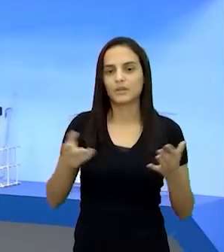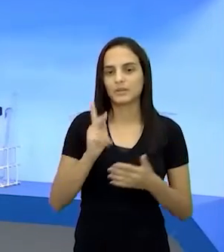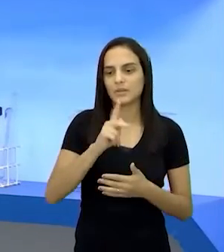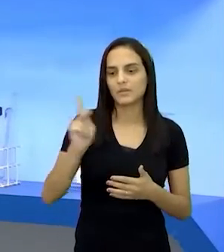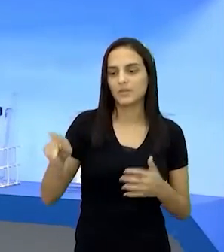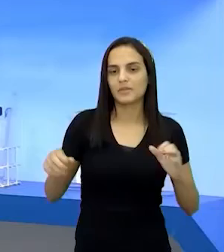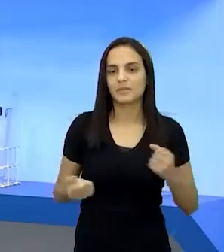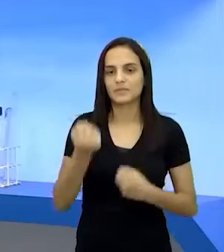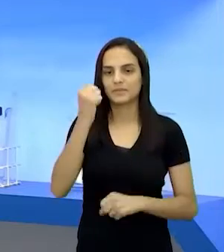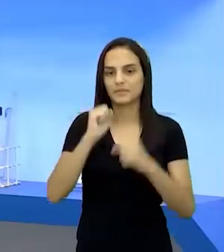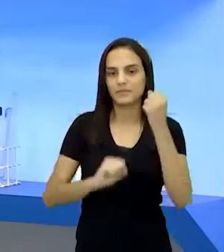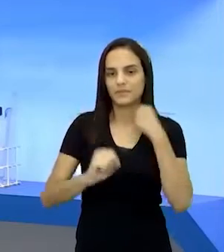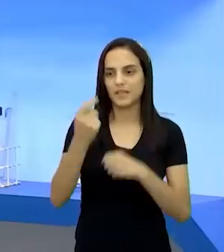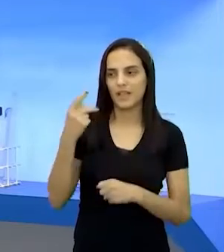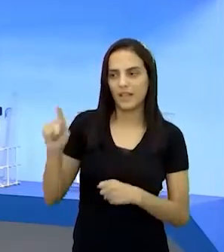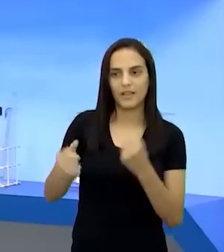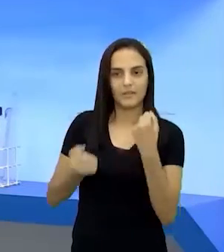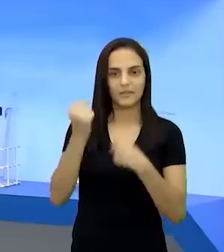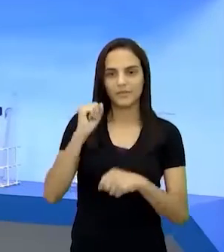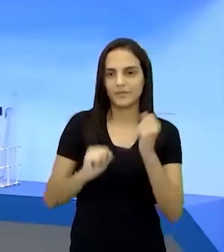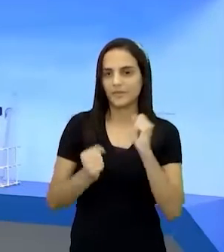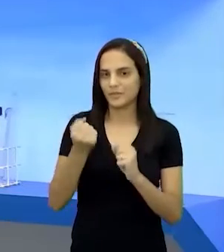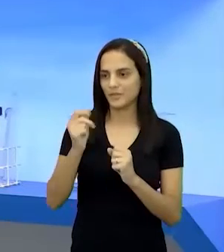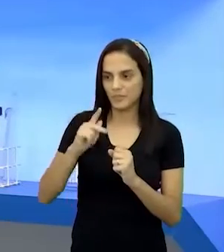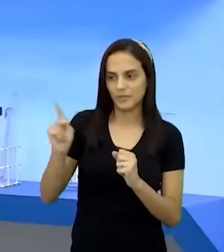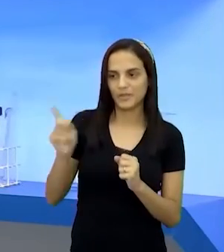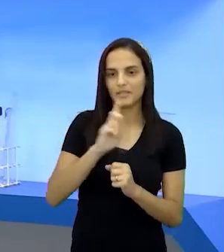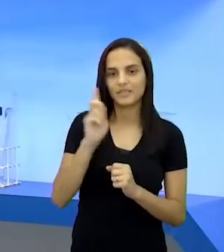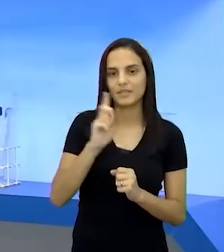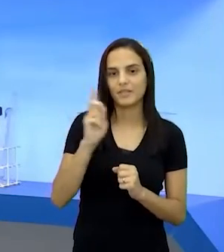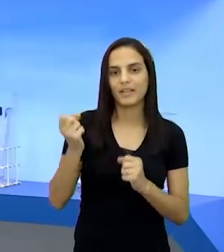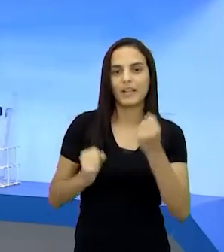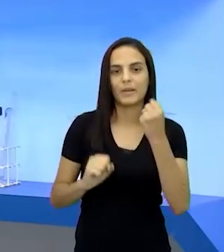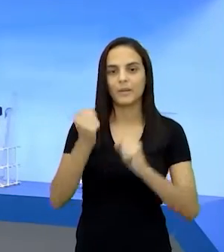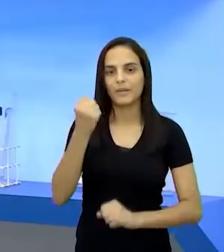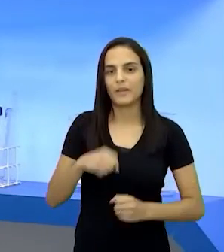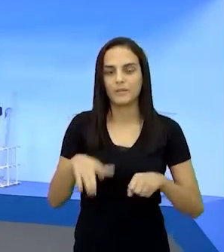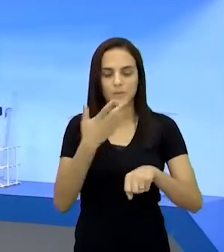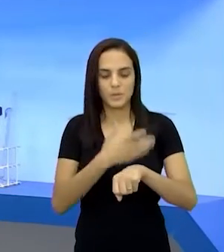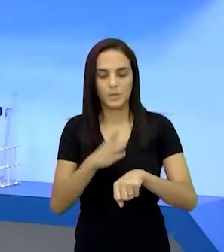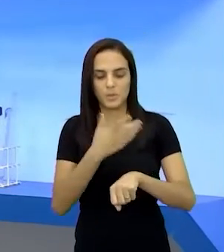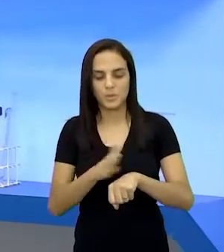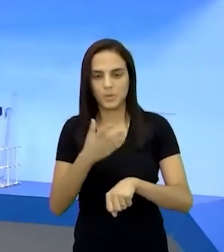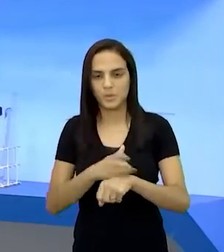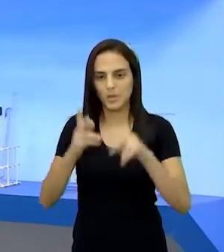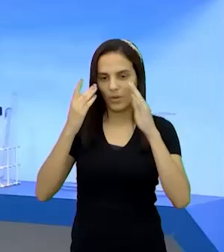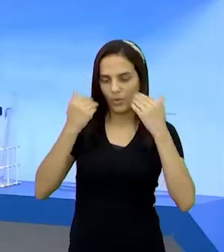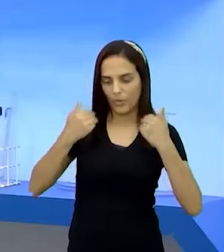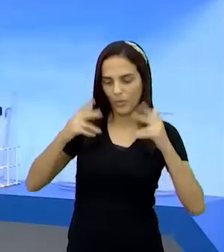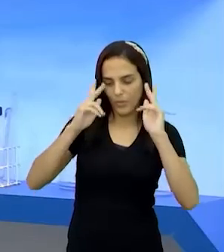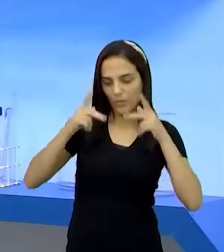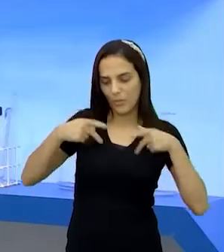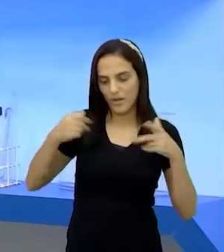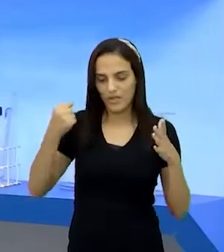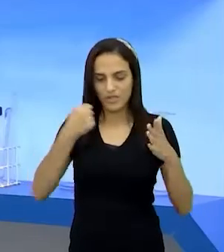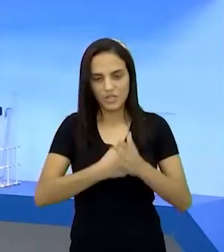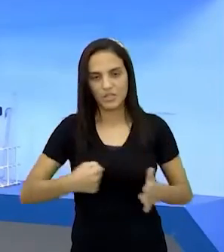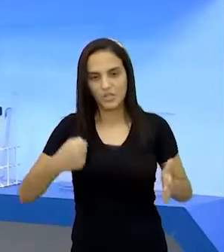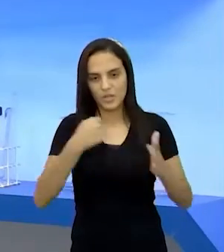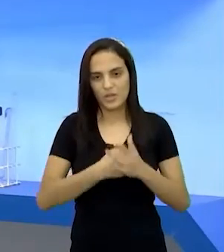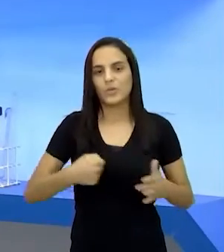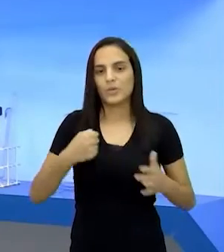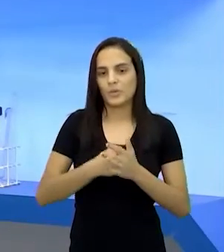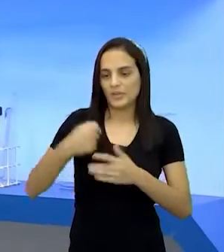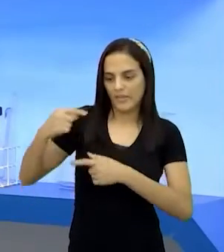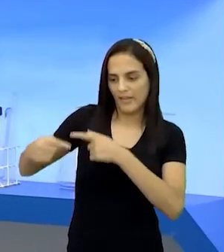Educação Física, que não é professora de Educação Física nesse momento. Ela é professora de Práticas Corporais de Lutas, Heranças Culturais. Maravilhoso isso, nome